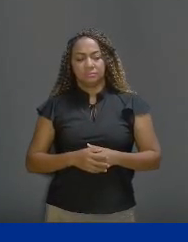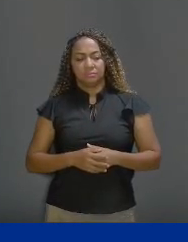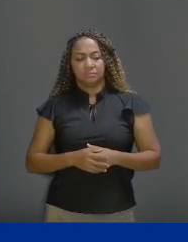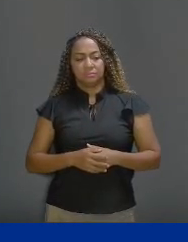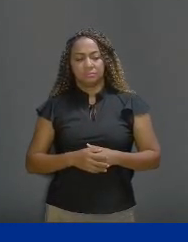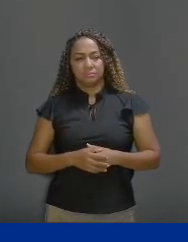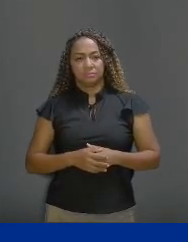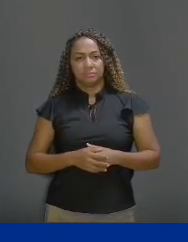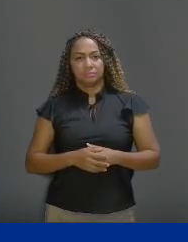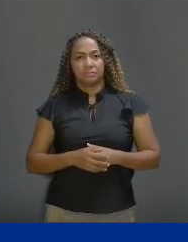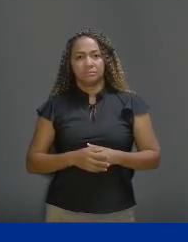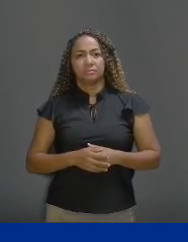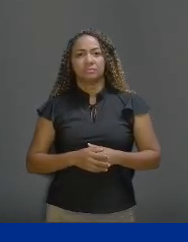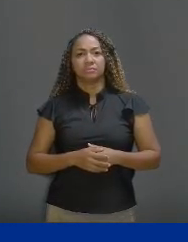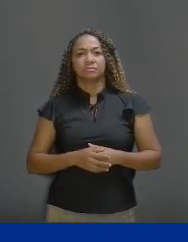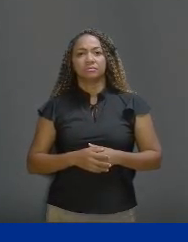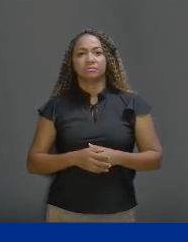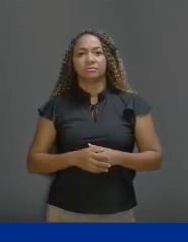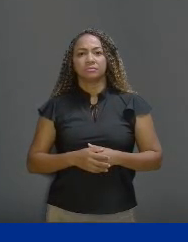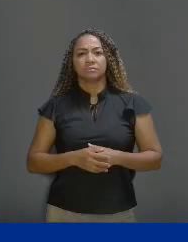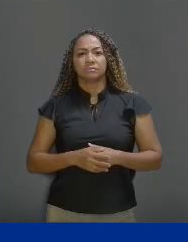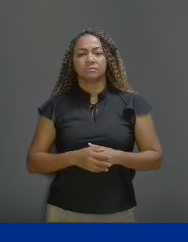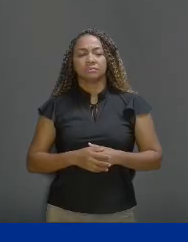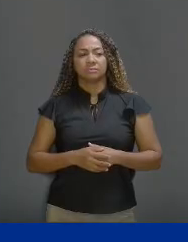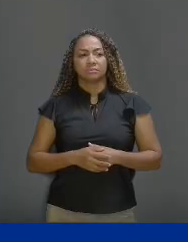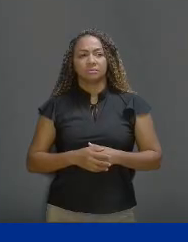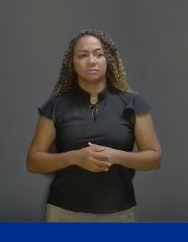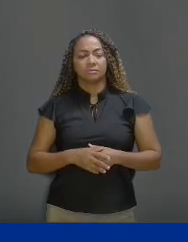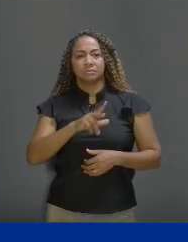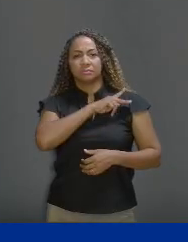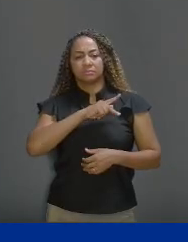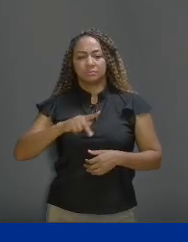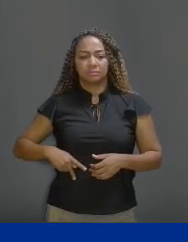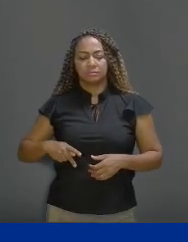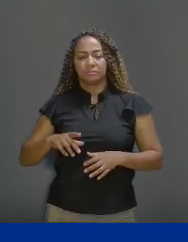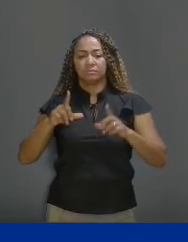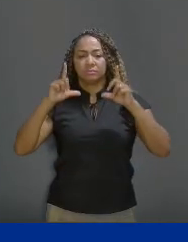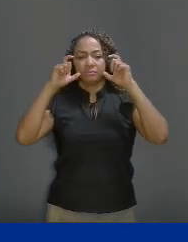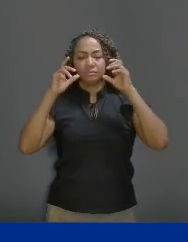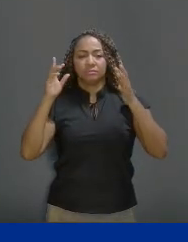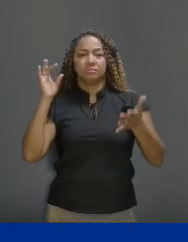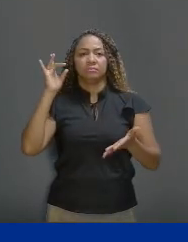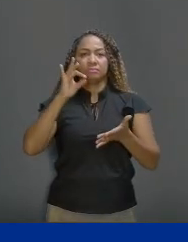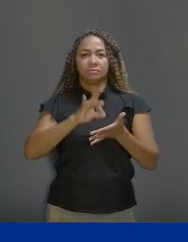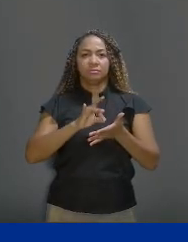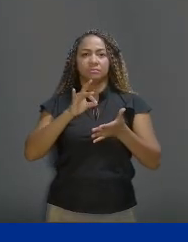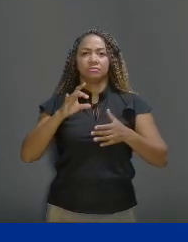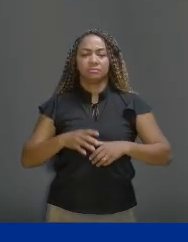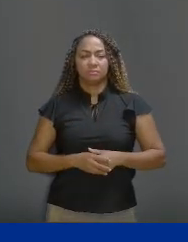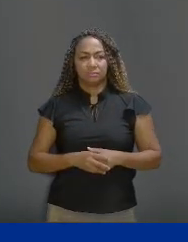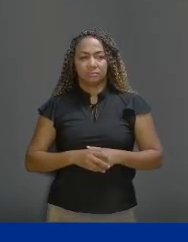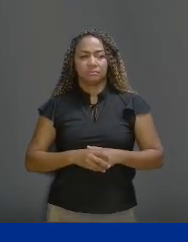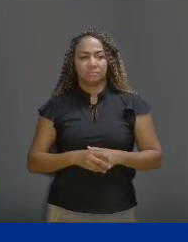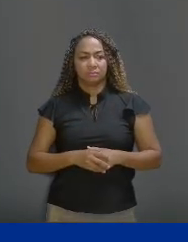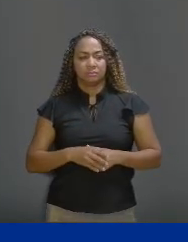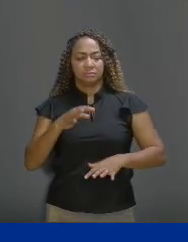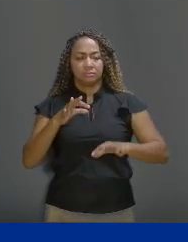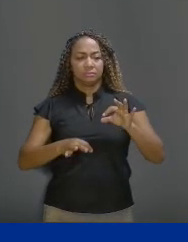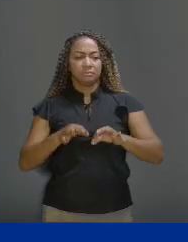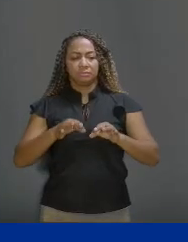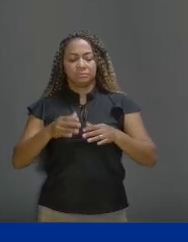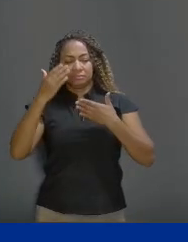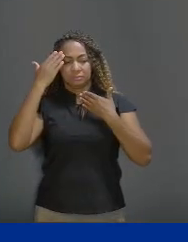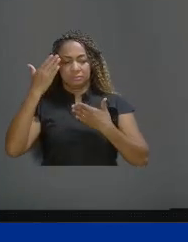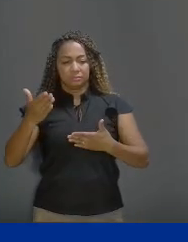senhor Pois não. permite que seja feita a foto oficial da posse da doutora Keila, junto com os membros que se favor. encontram?